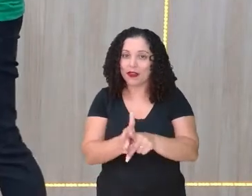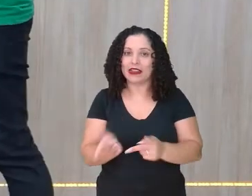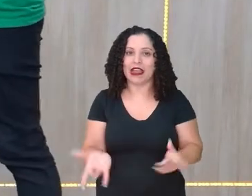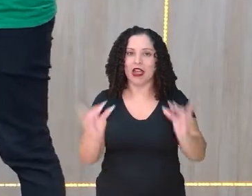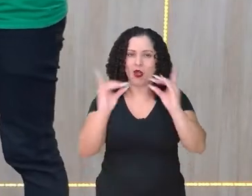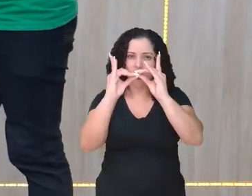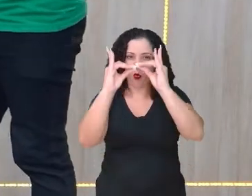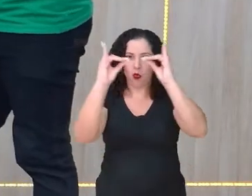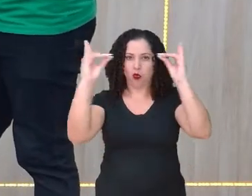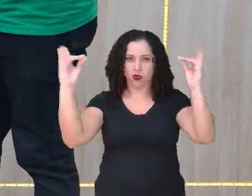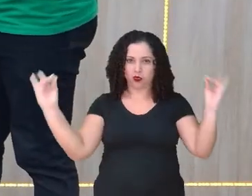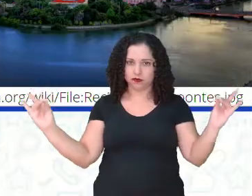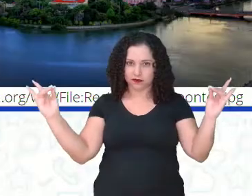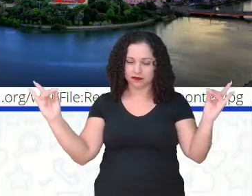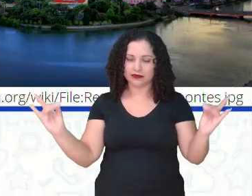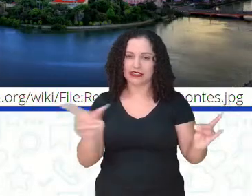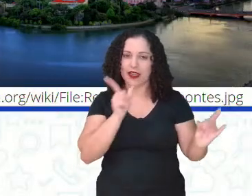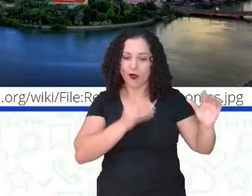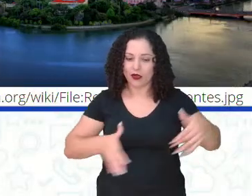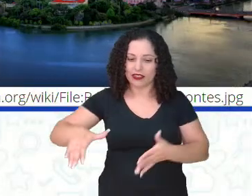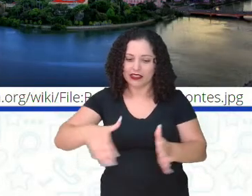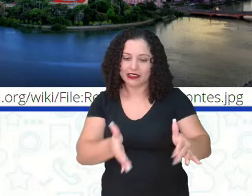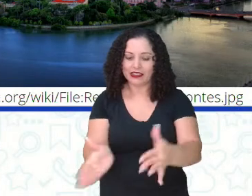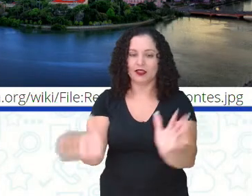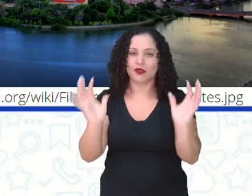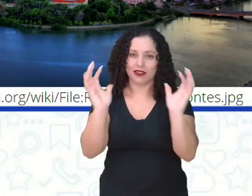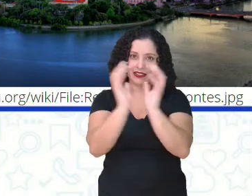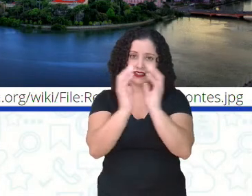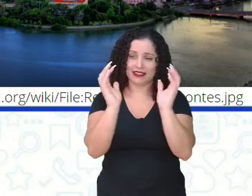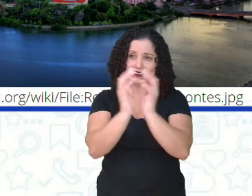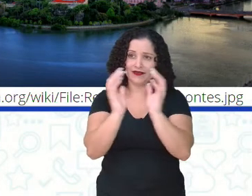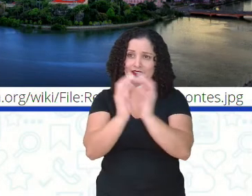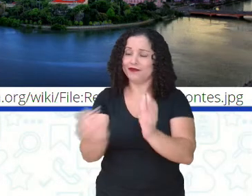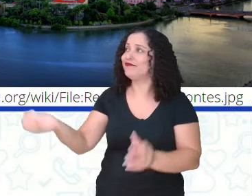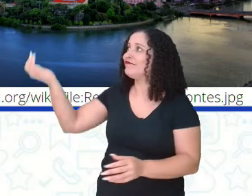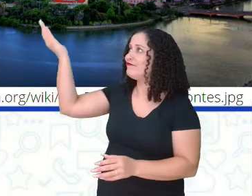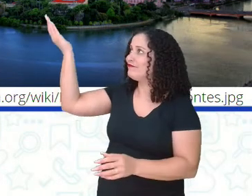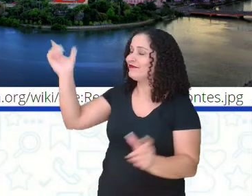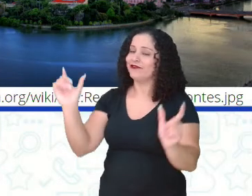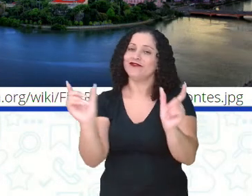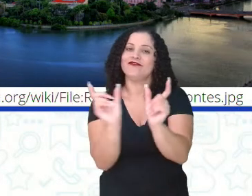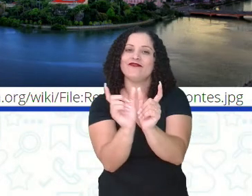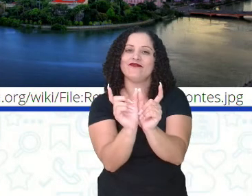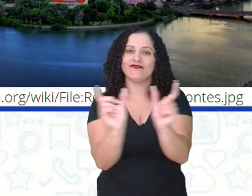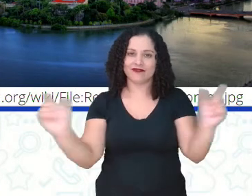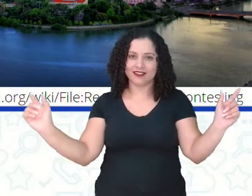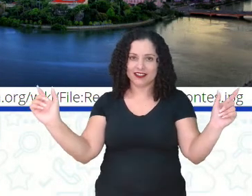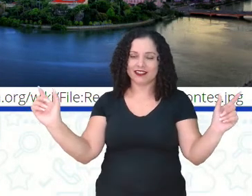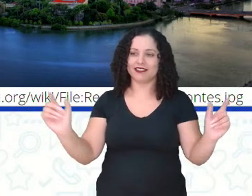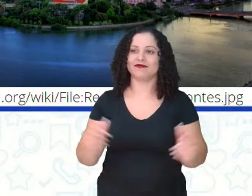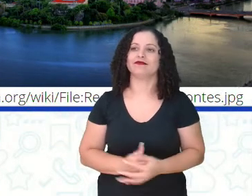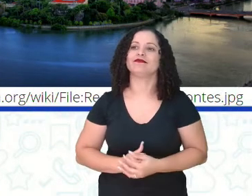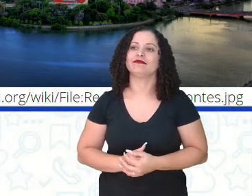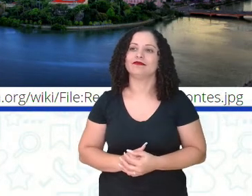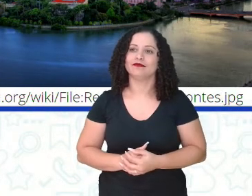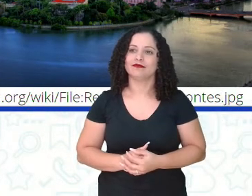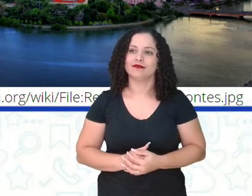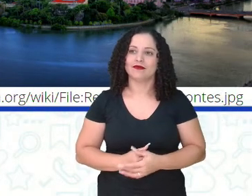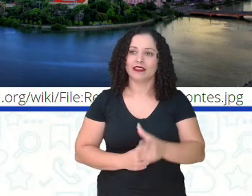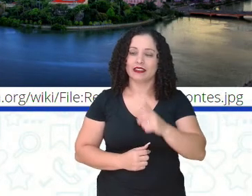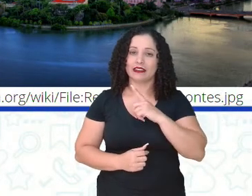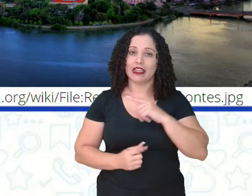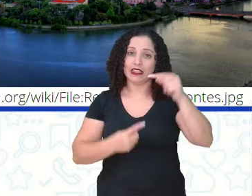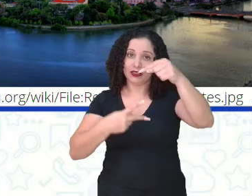em Recife, olha que legal. Which is the longest river in the Recife? The Beberibe or